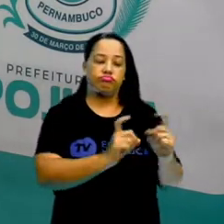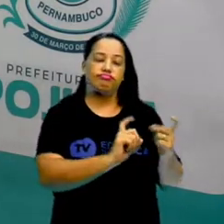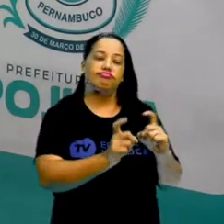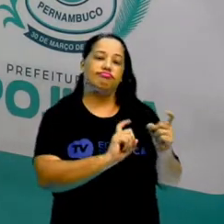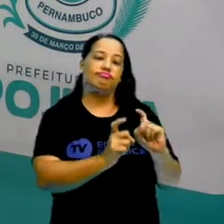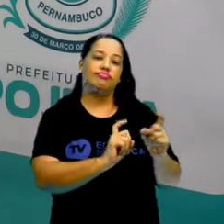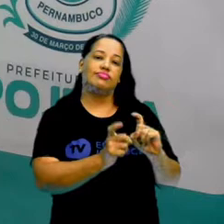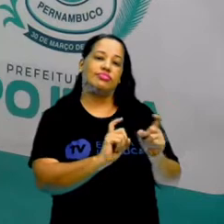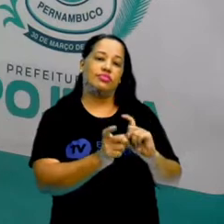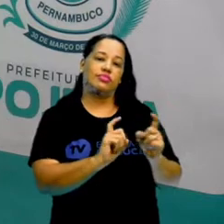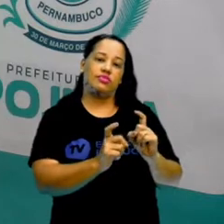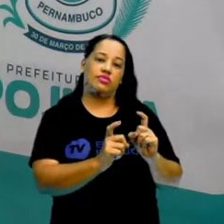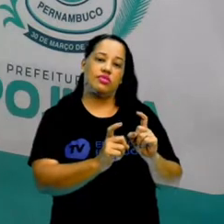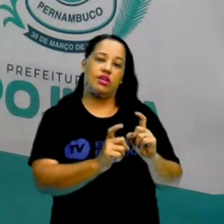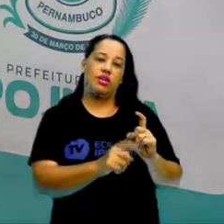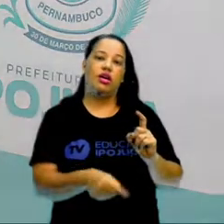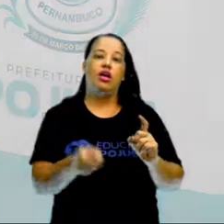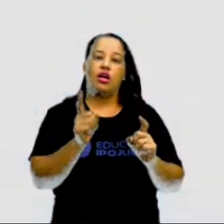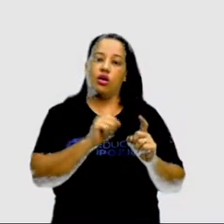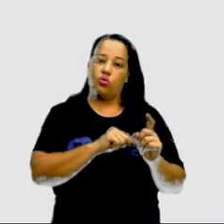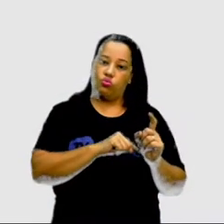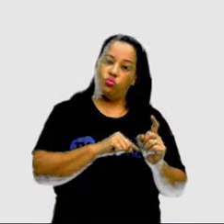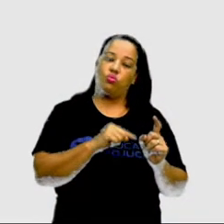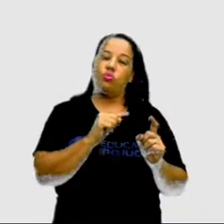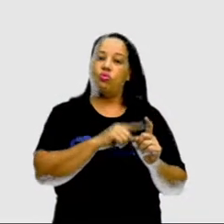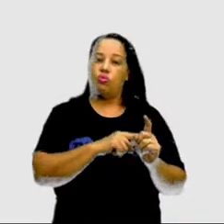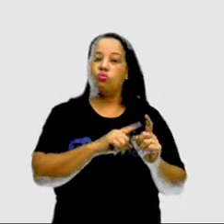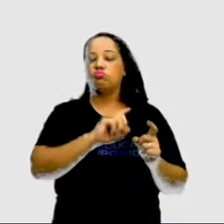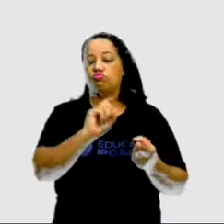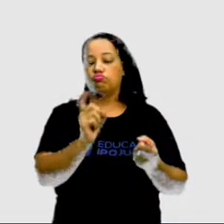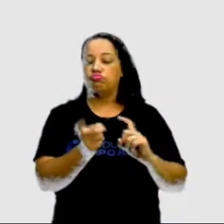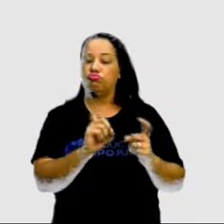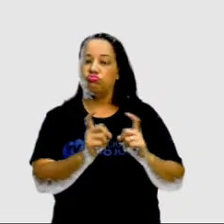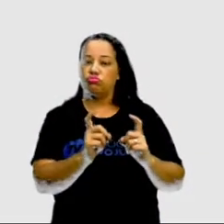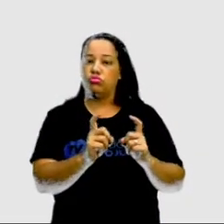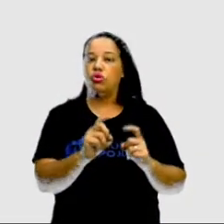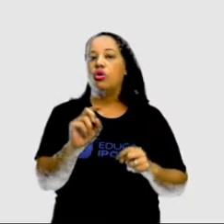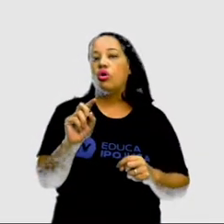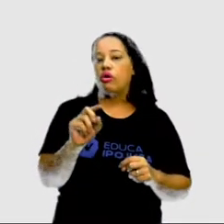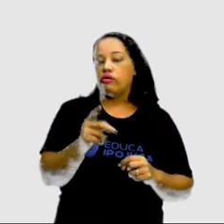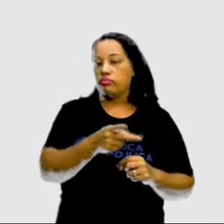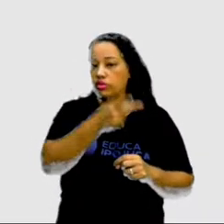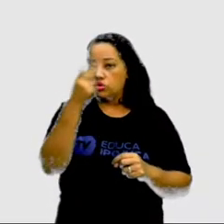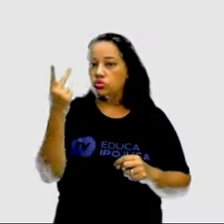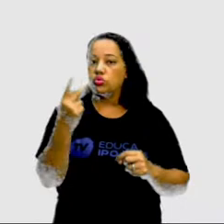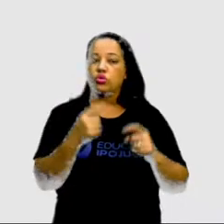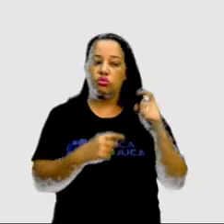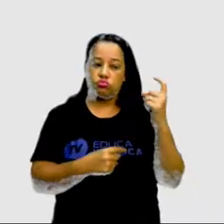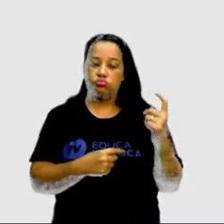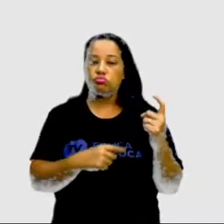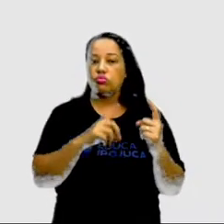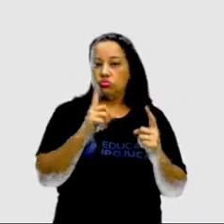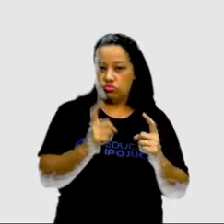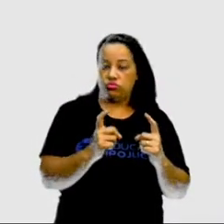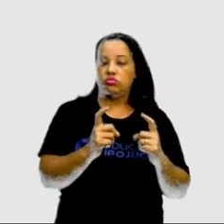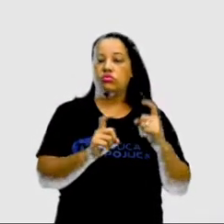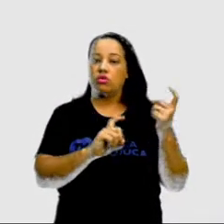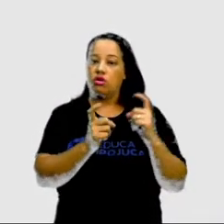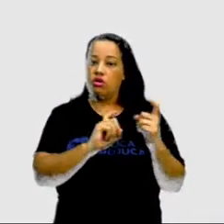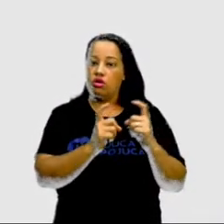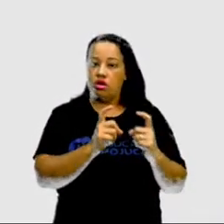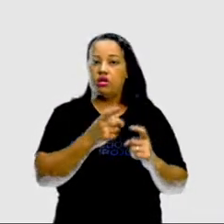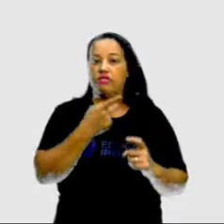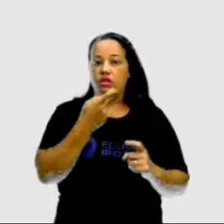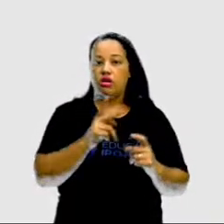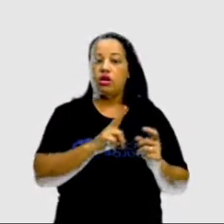na realidade, entre o Doug e o Leroy. Eles vão conversar e nessa conversação eles vão utilizar a you